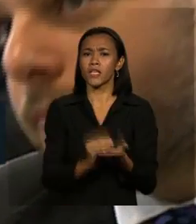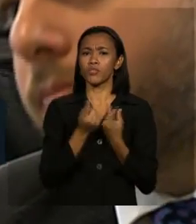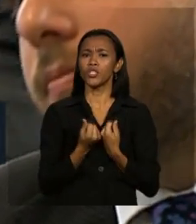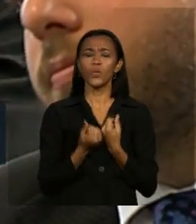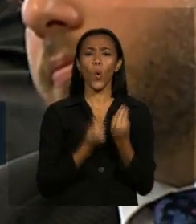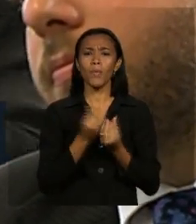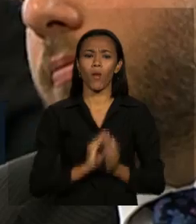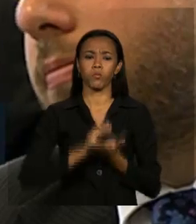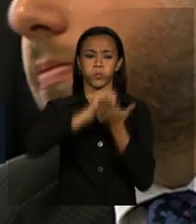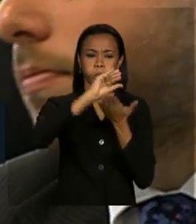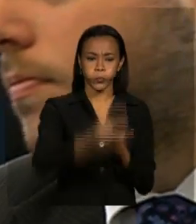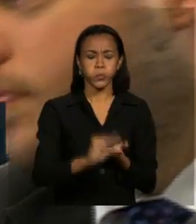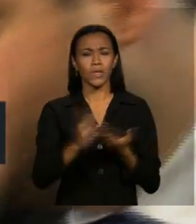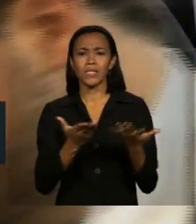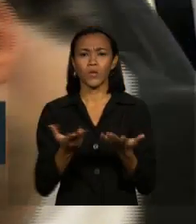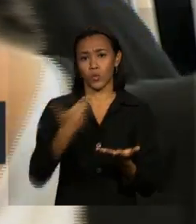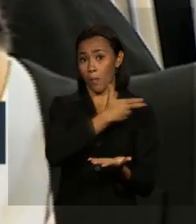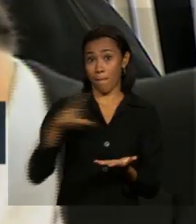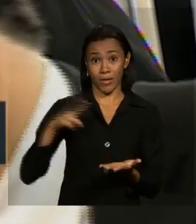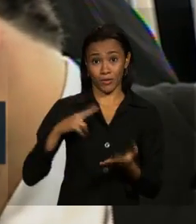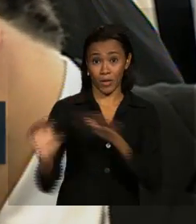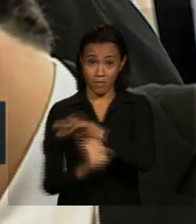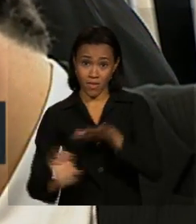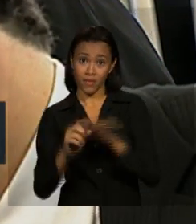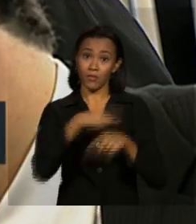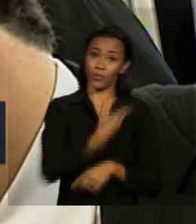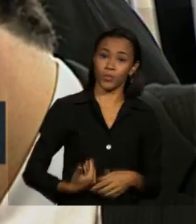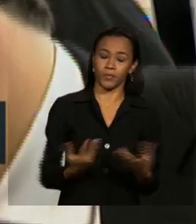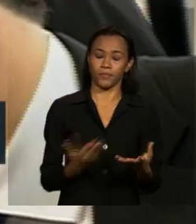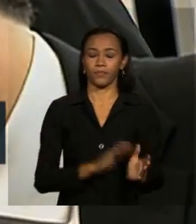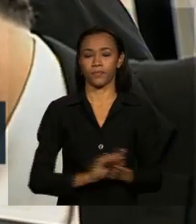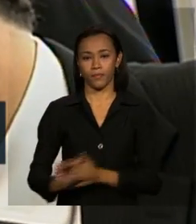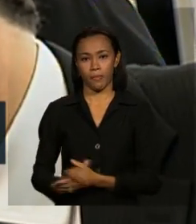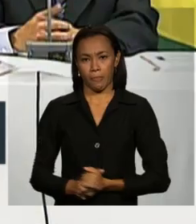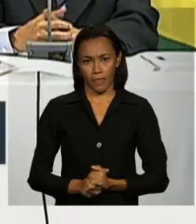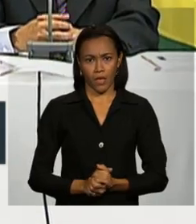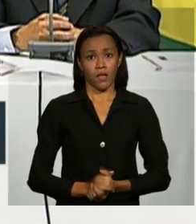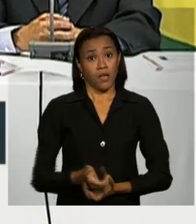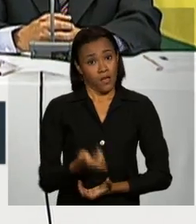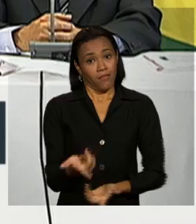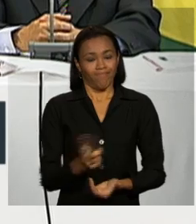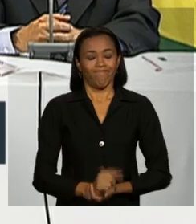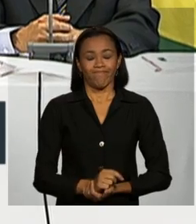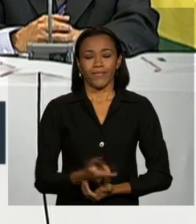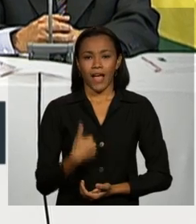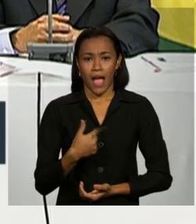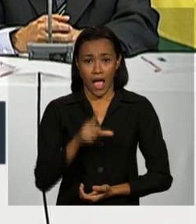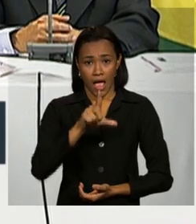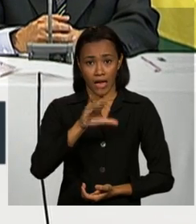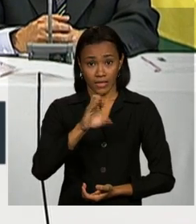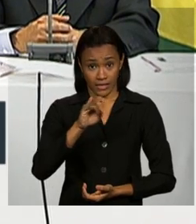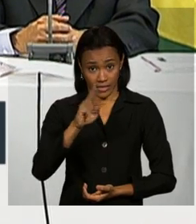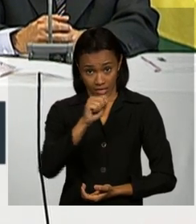investimento parte privada e parte pública Você tem uma conta que tem dois lados certo a licitação